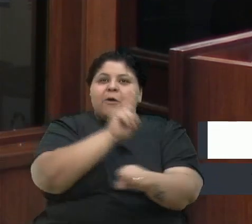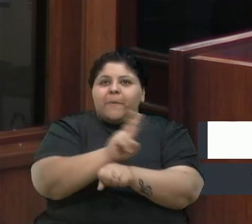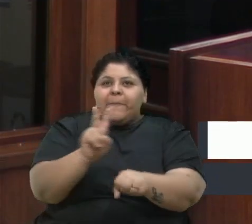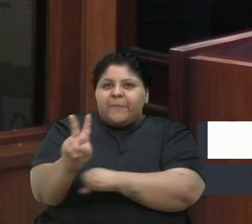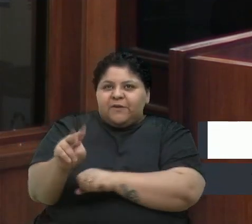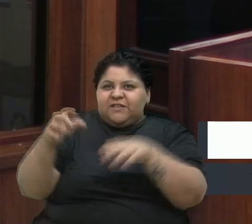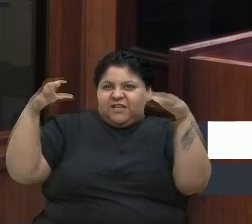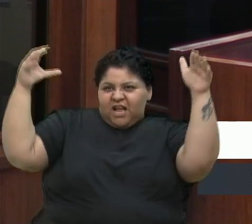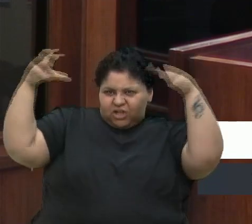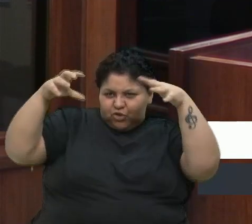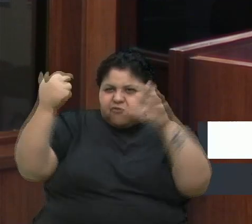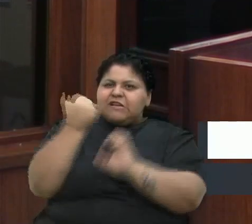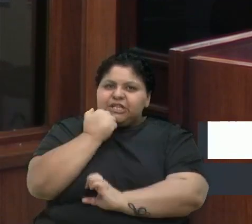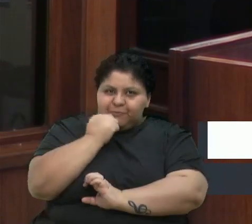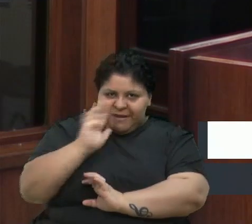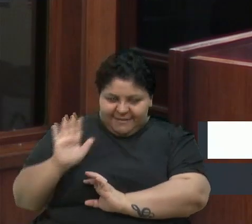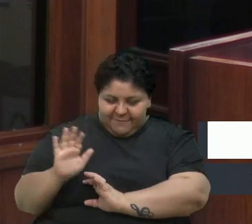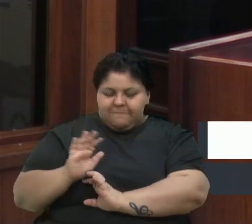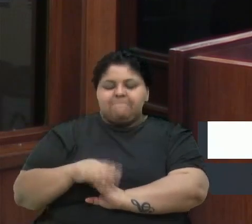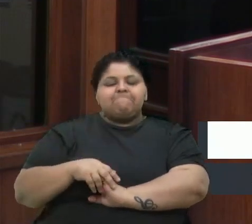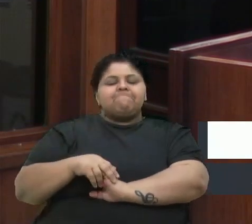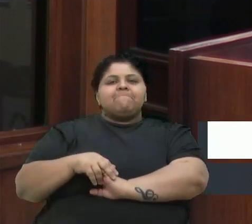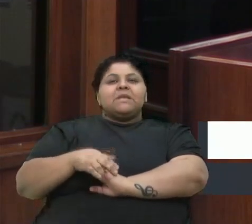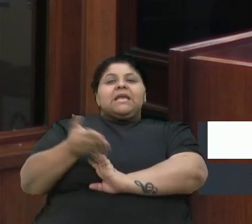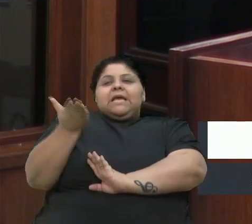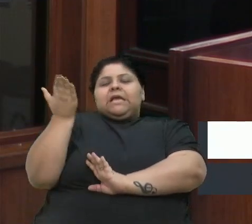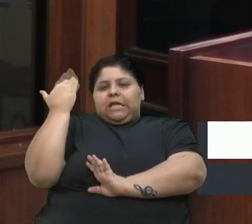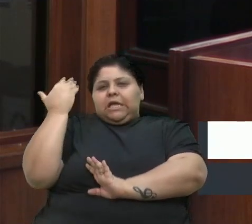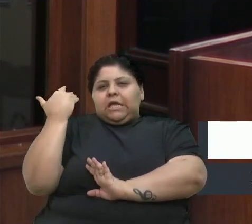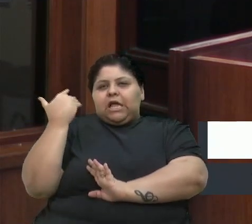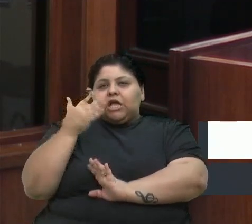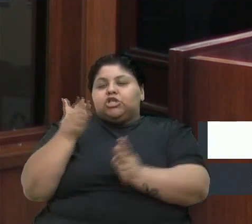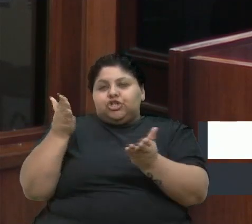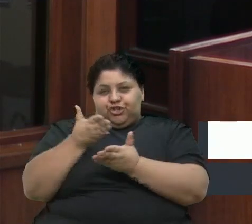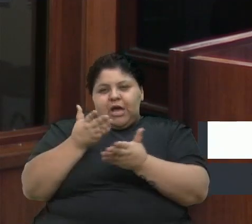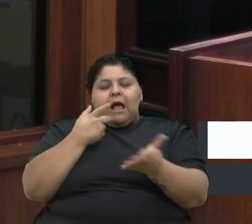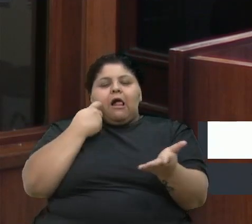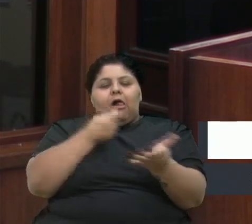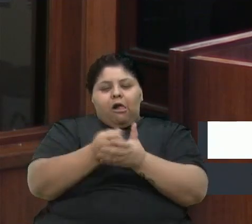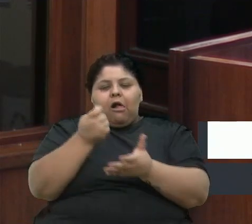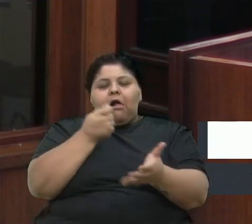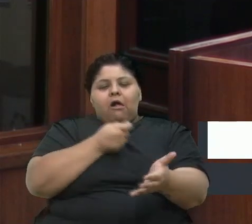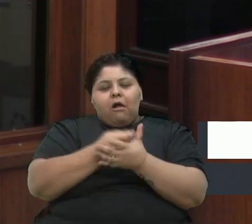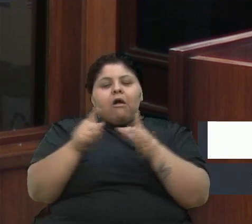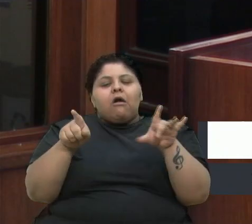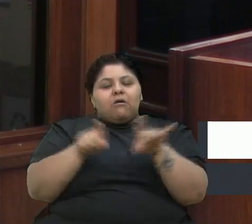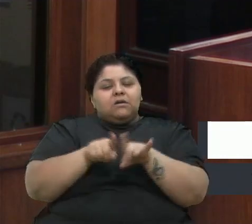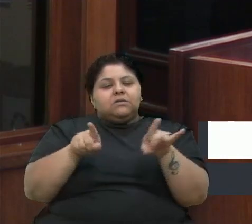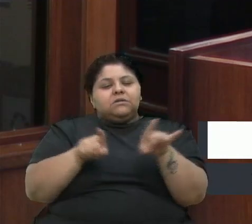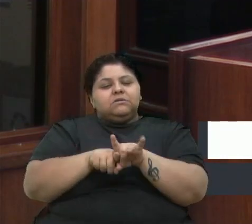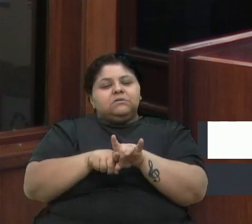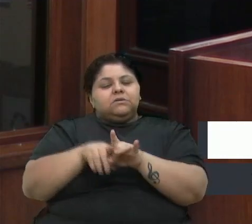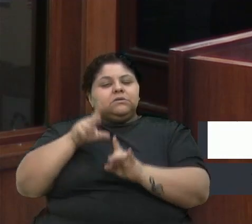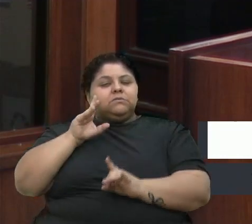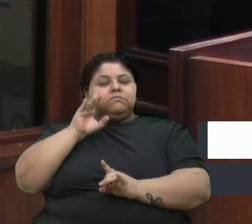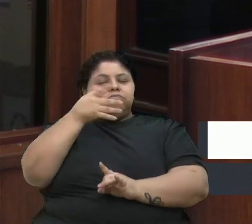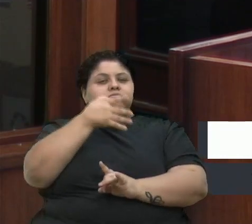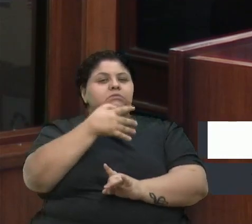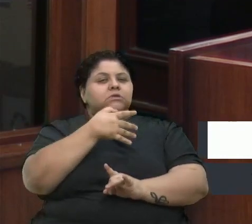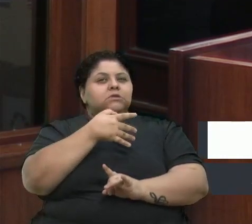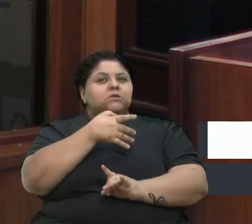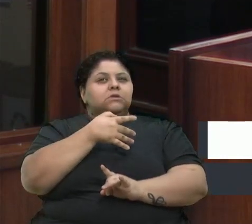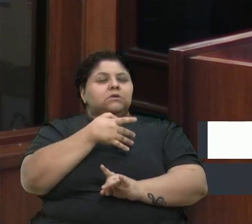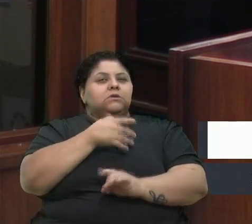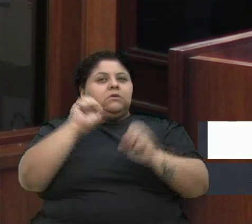chuva de pedra, né? E, desde aquela época, eu já vinha lutando também na busca de uma solução para a geada, que é o que